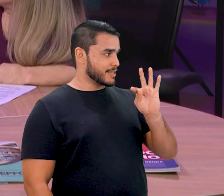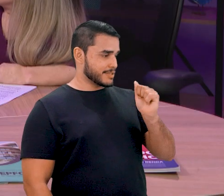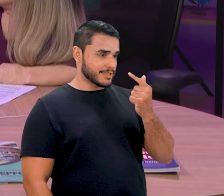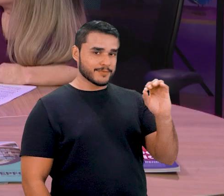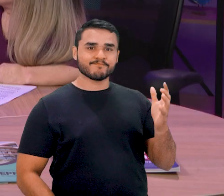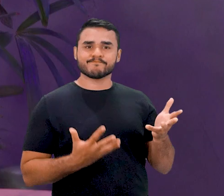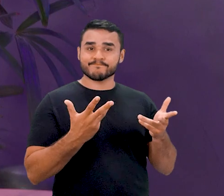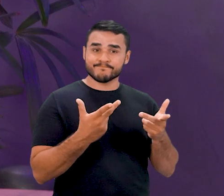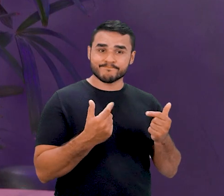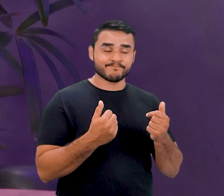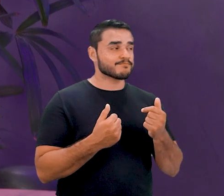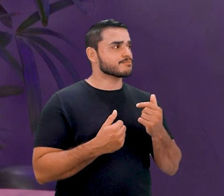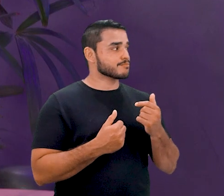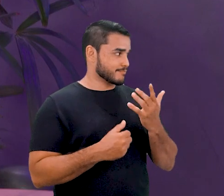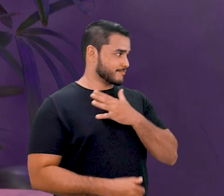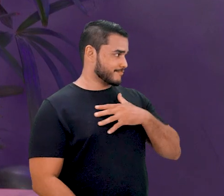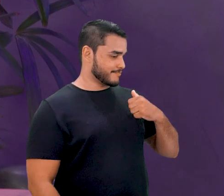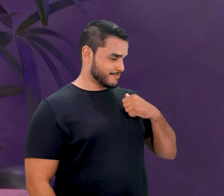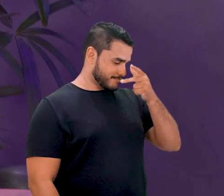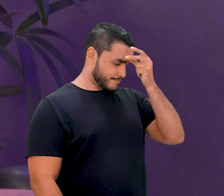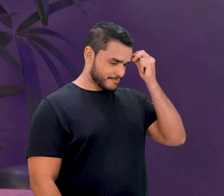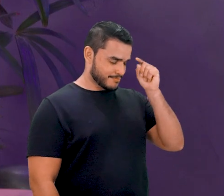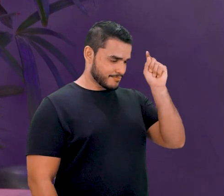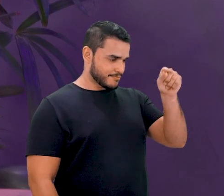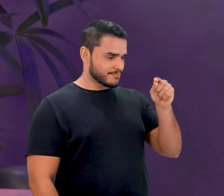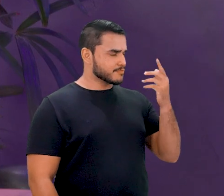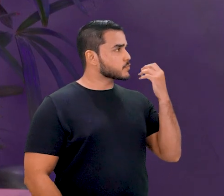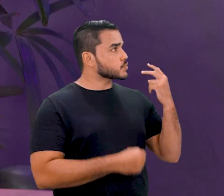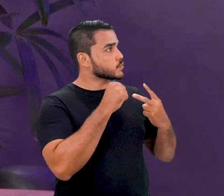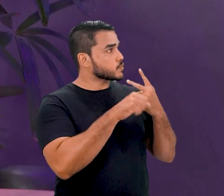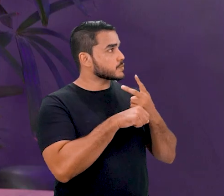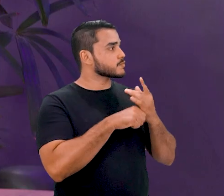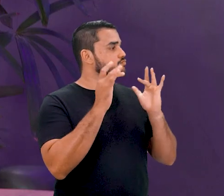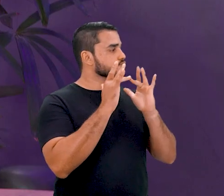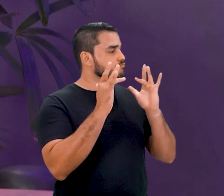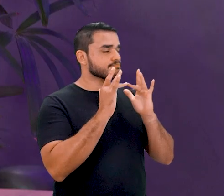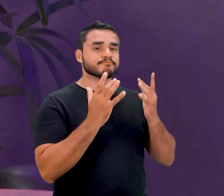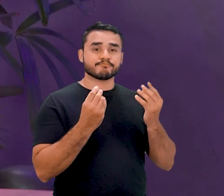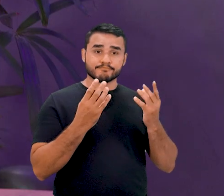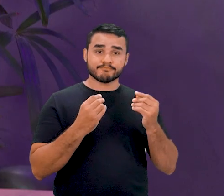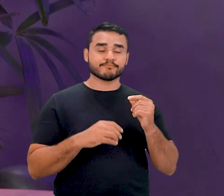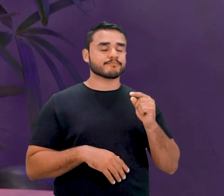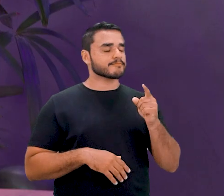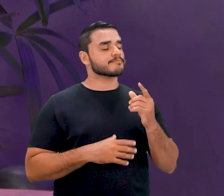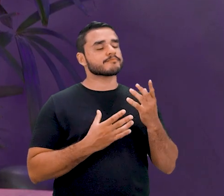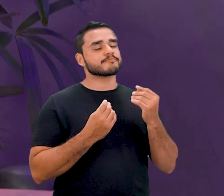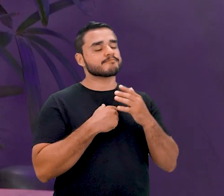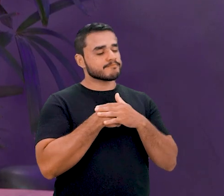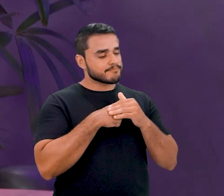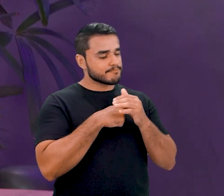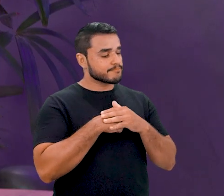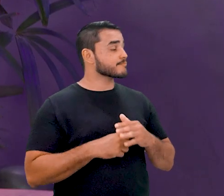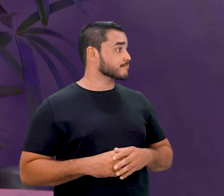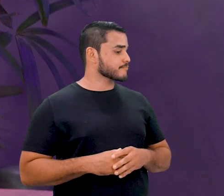Eu conheci mais recentemente, nos 2 últimos anos, mas é alguém com quem eu tenho um grande carinho.